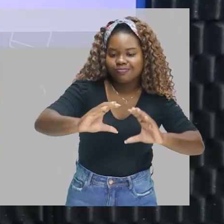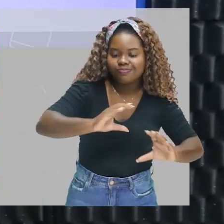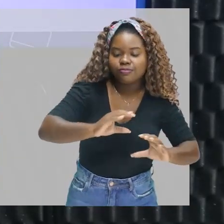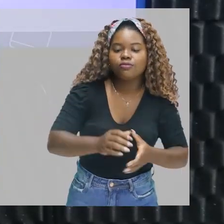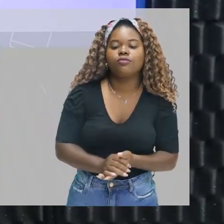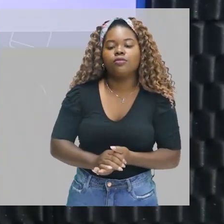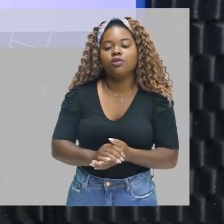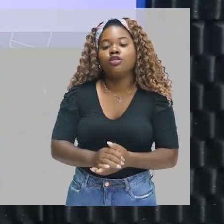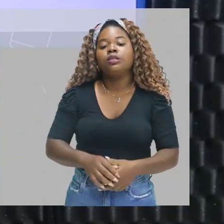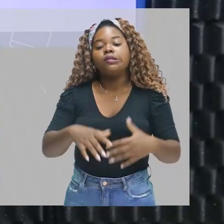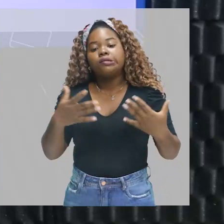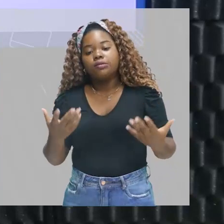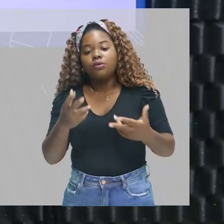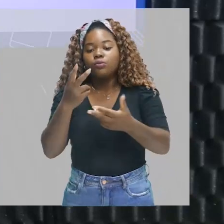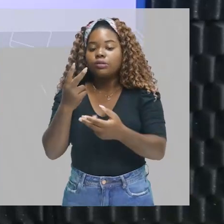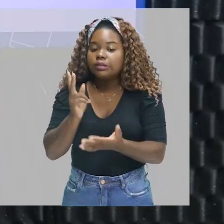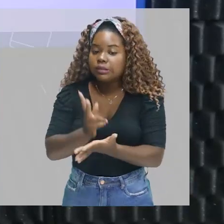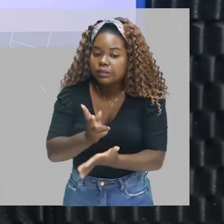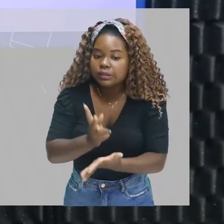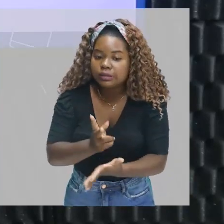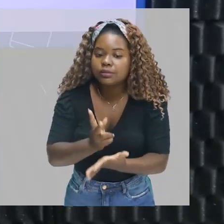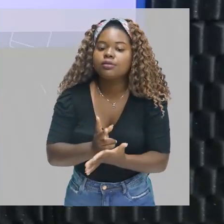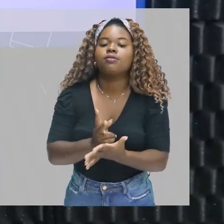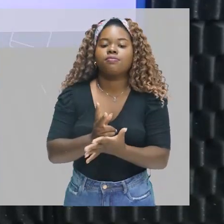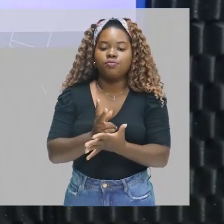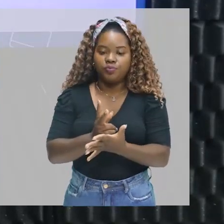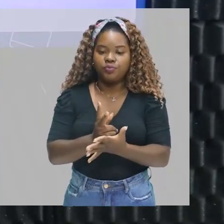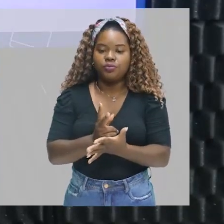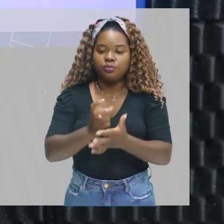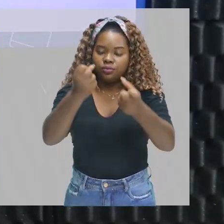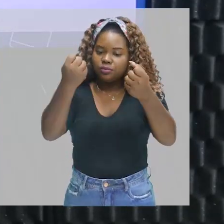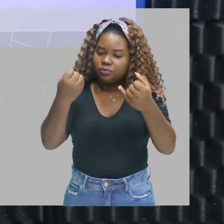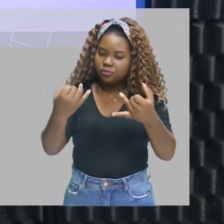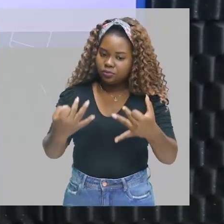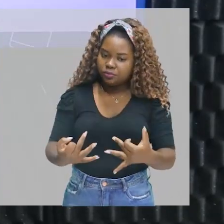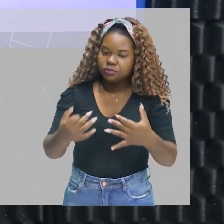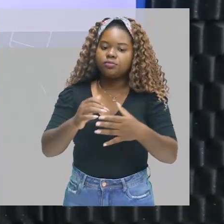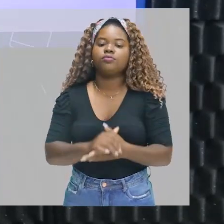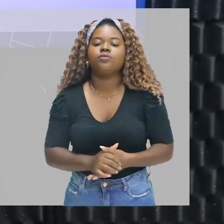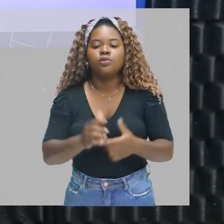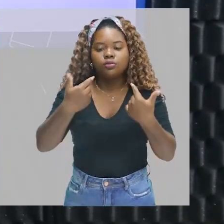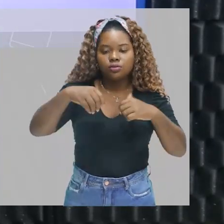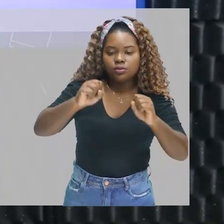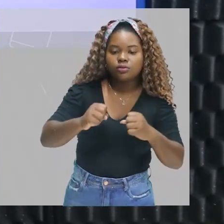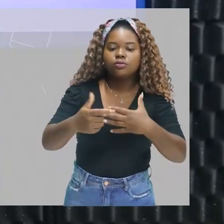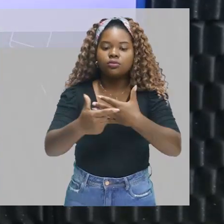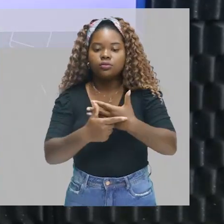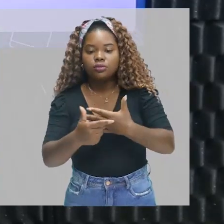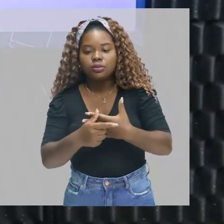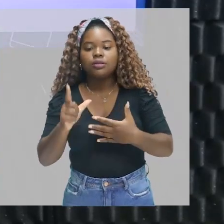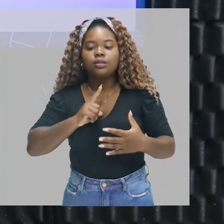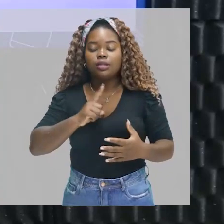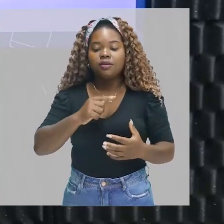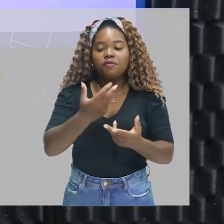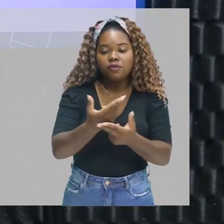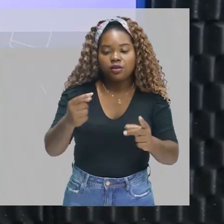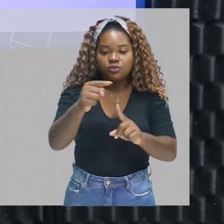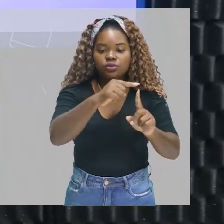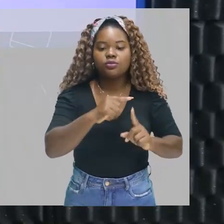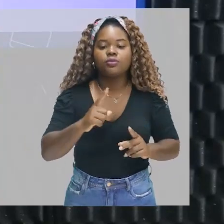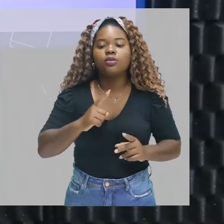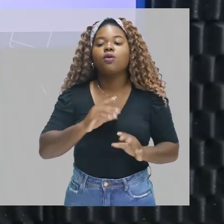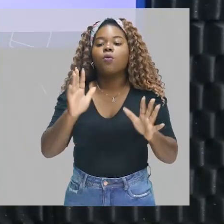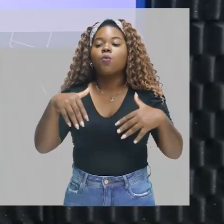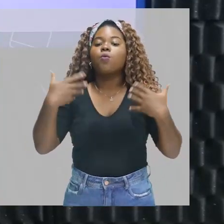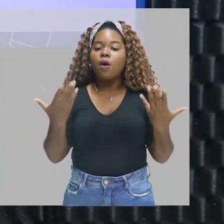a todos esses elementos. Quem são esses elementos? O emissor, o receptor, o canal, o código,